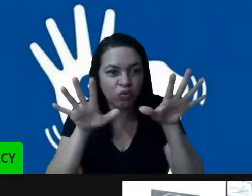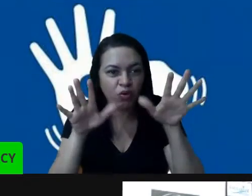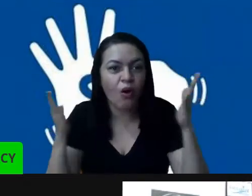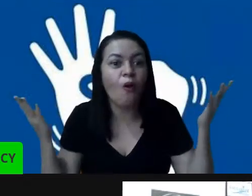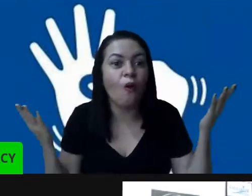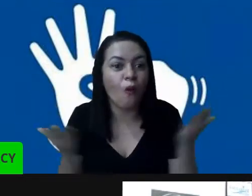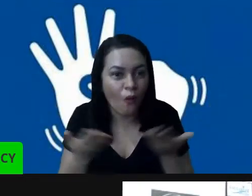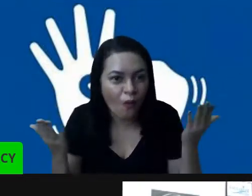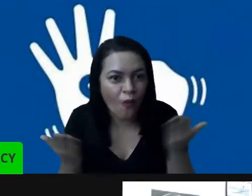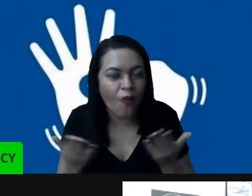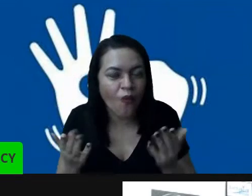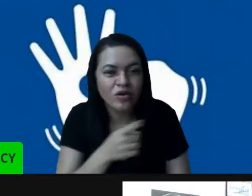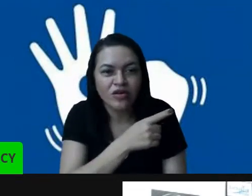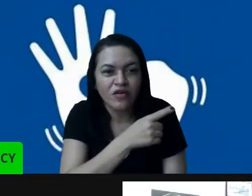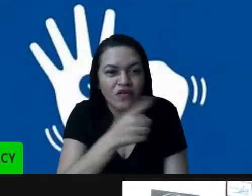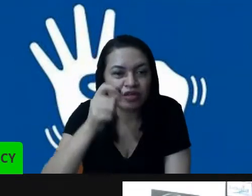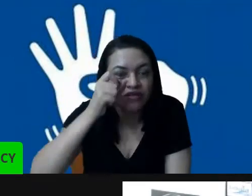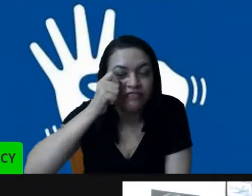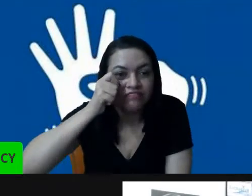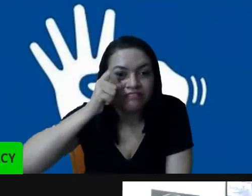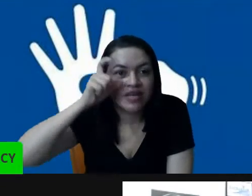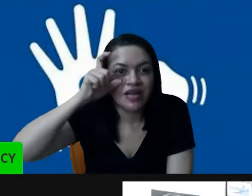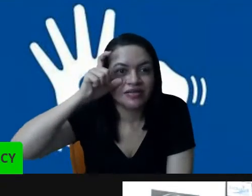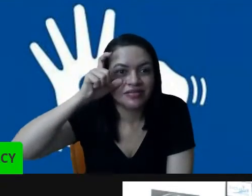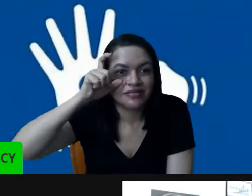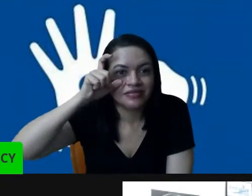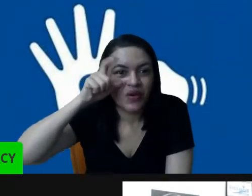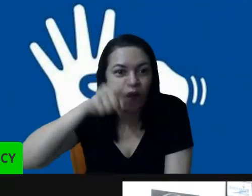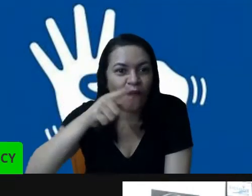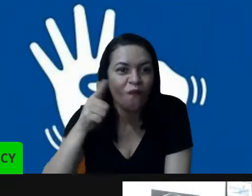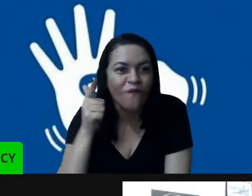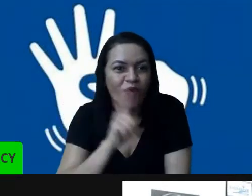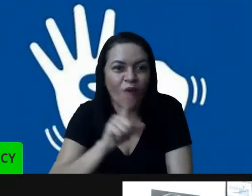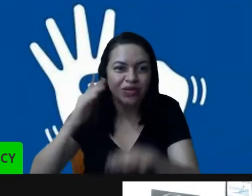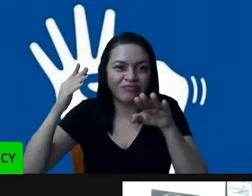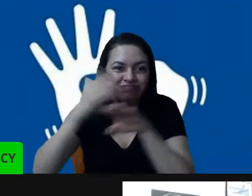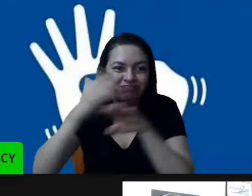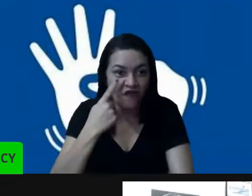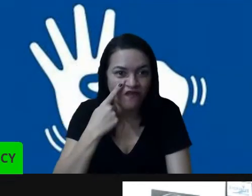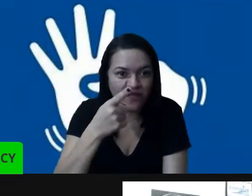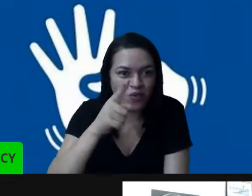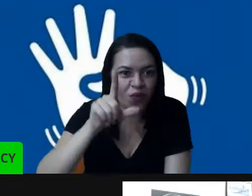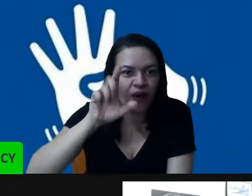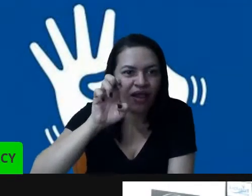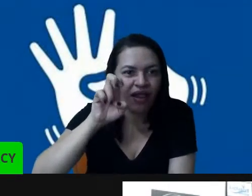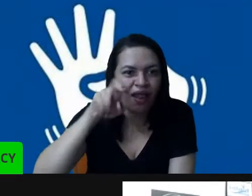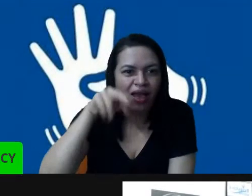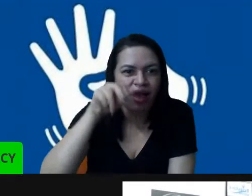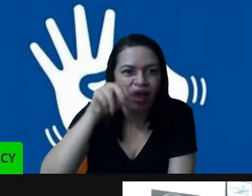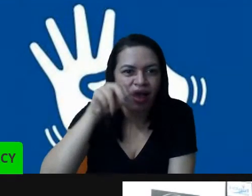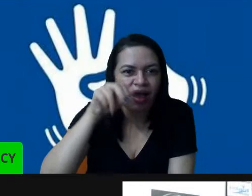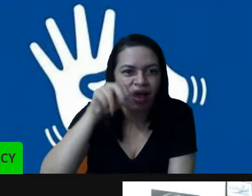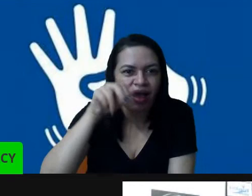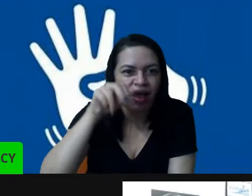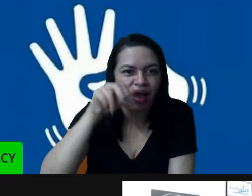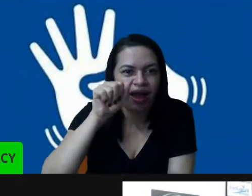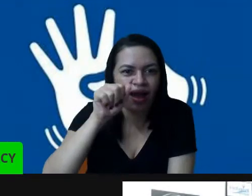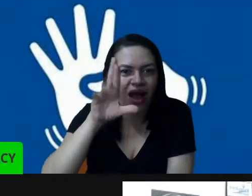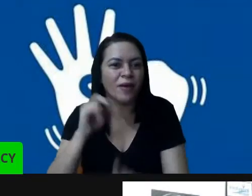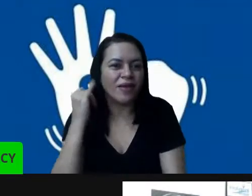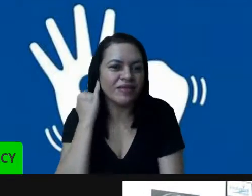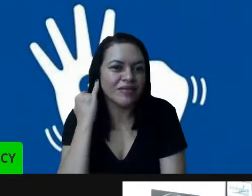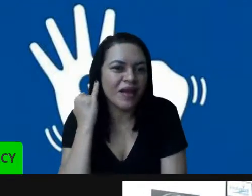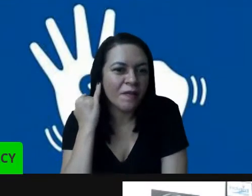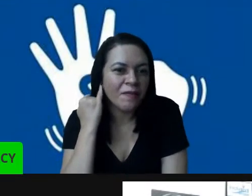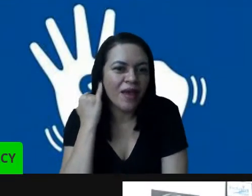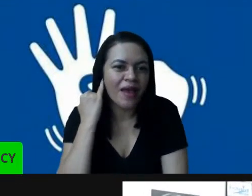gente ficar atento e ver se dá para participar. Viu, Leandro? Não perde essa oportunidade, Isabelle Passinho, Deline, beijo,